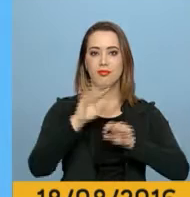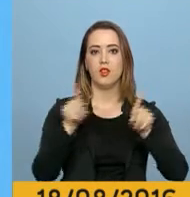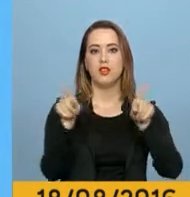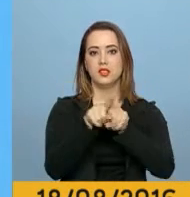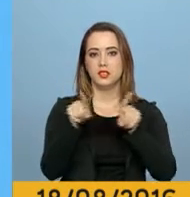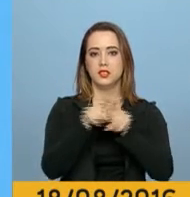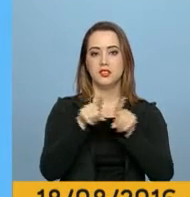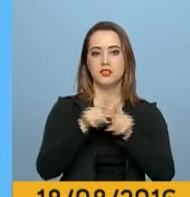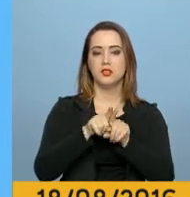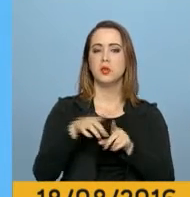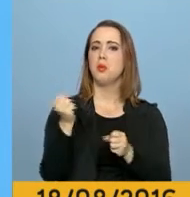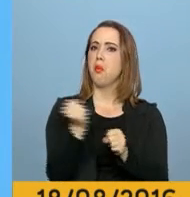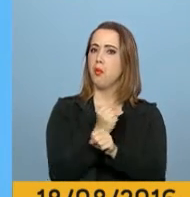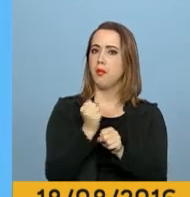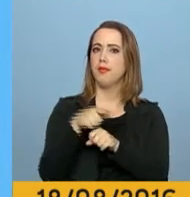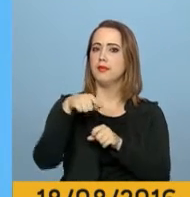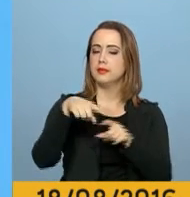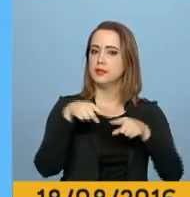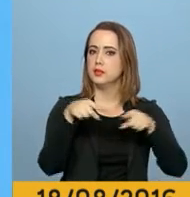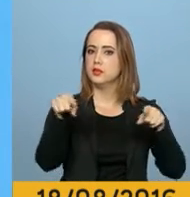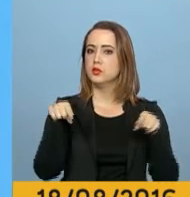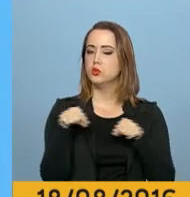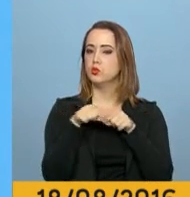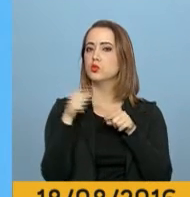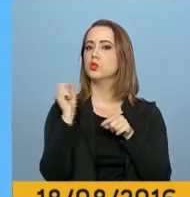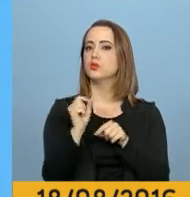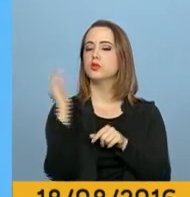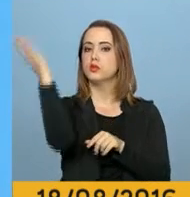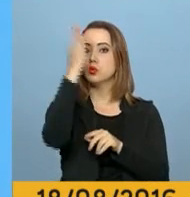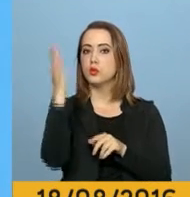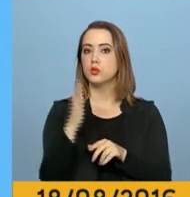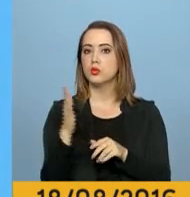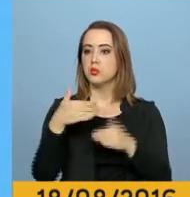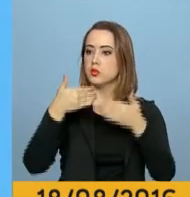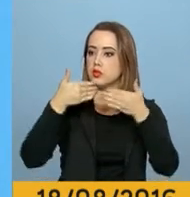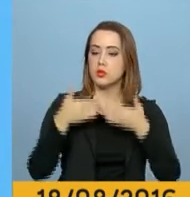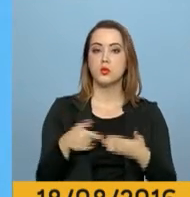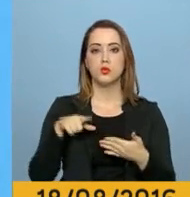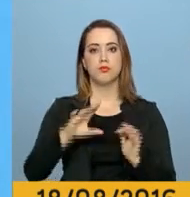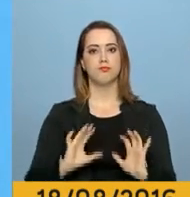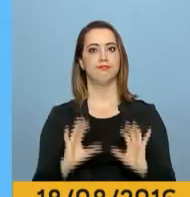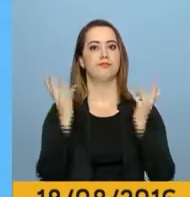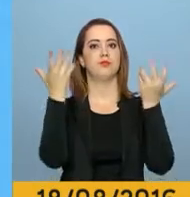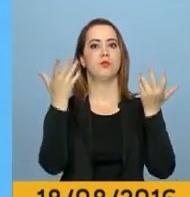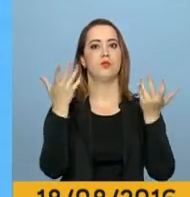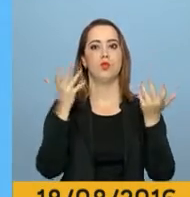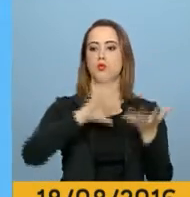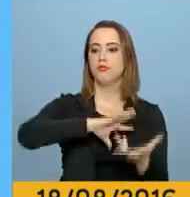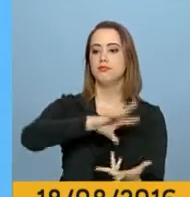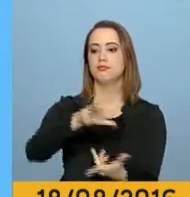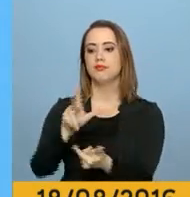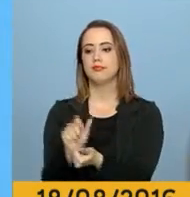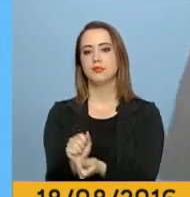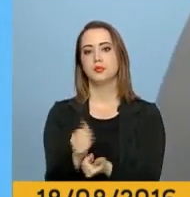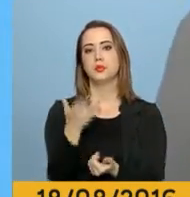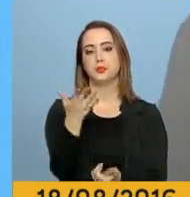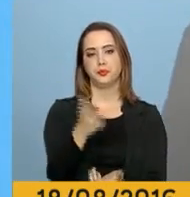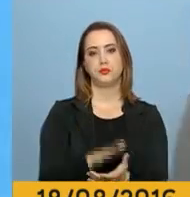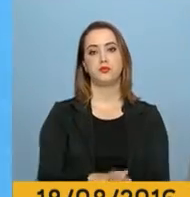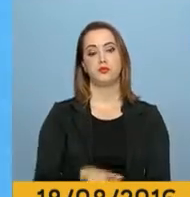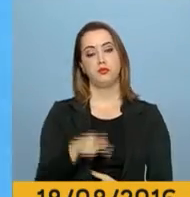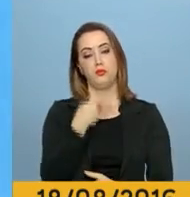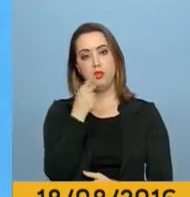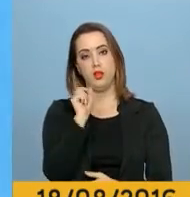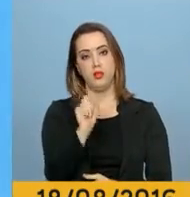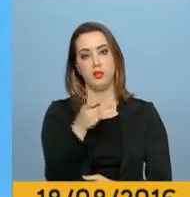estruturação do estado brasileiro em face de um evento internacional mas eu quero dizer e quero